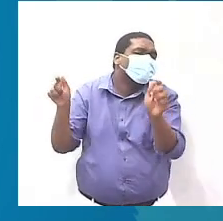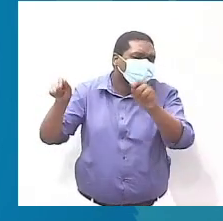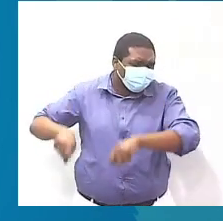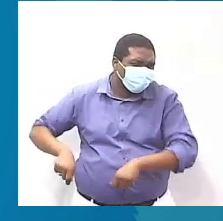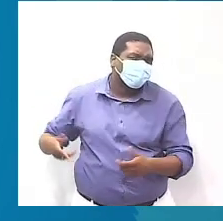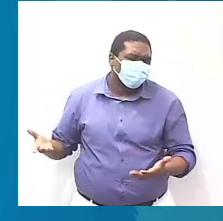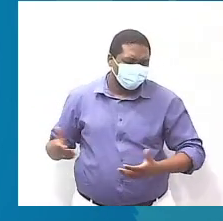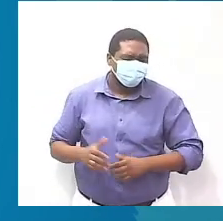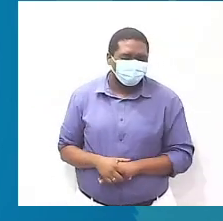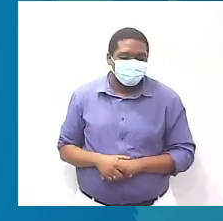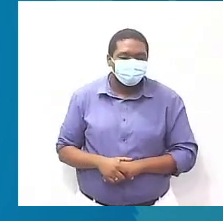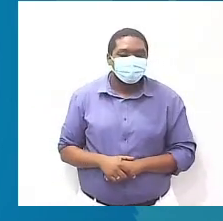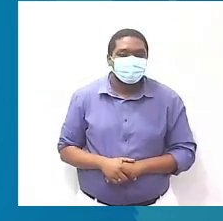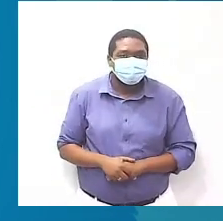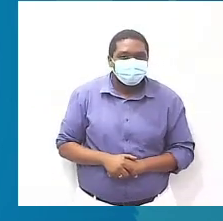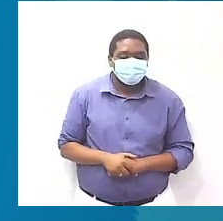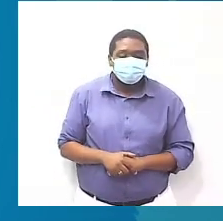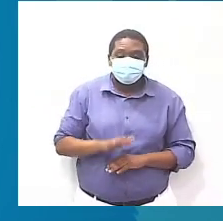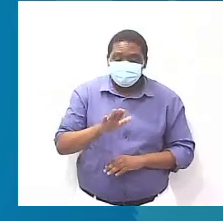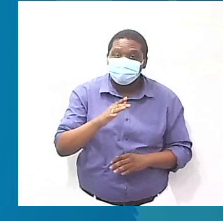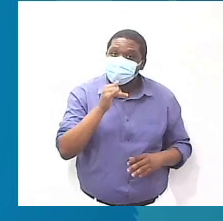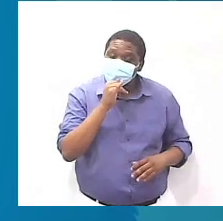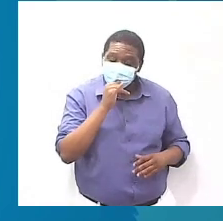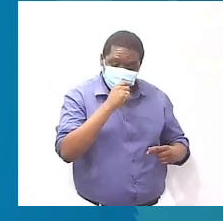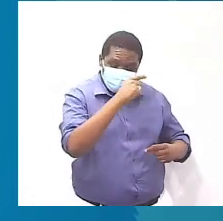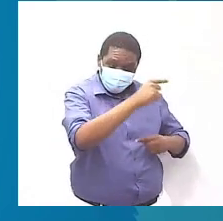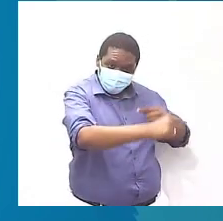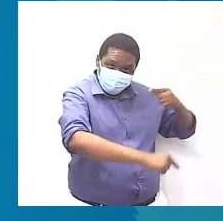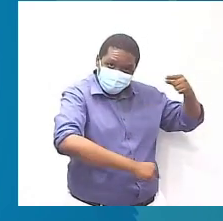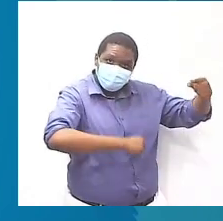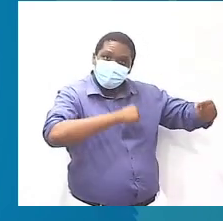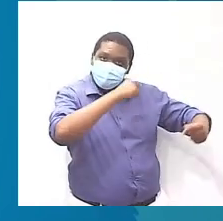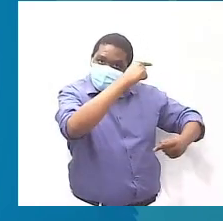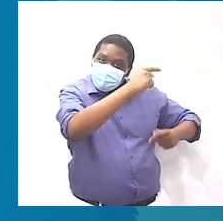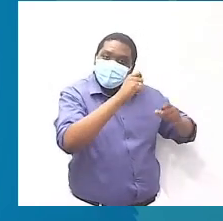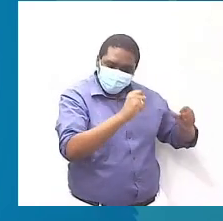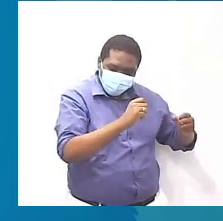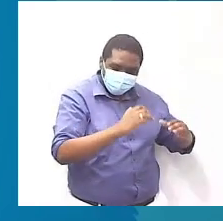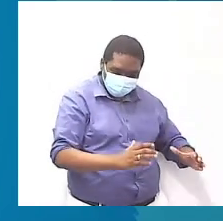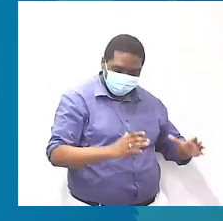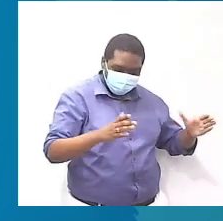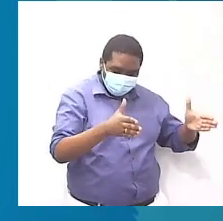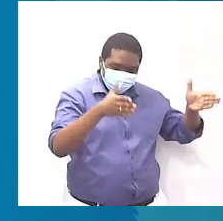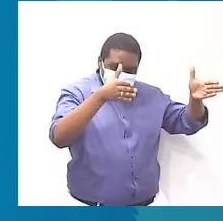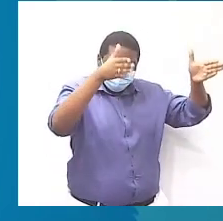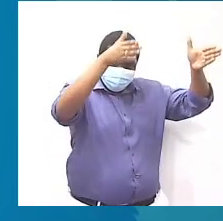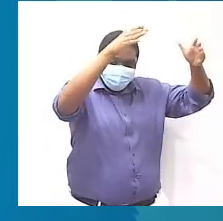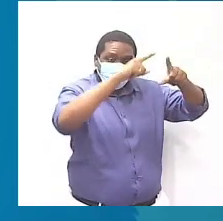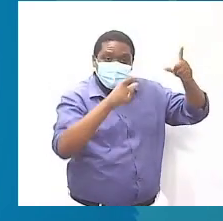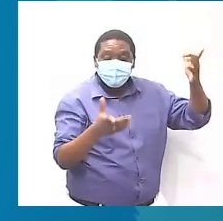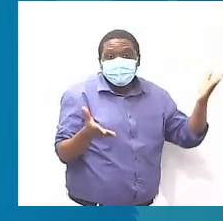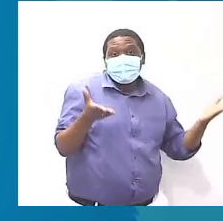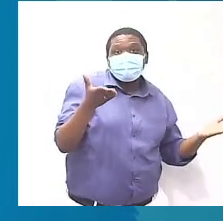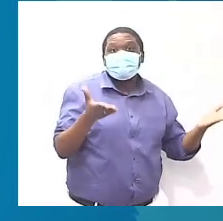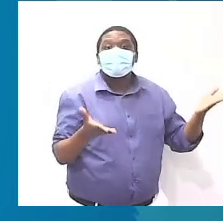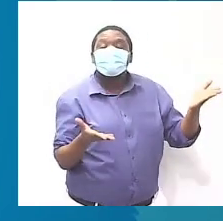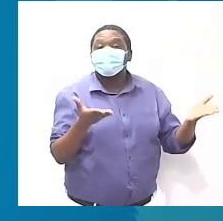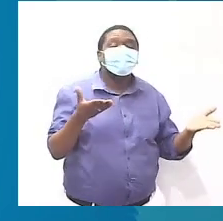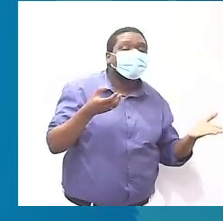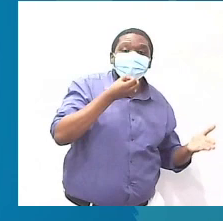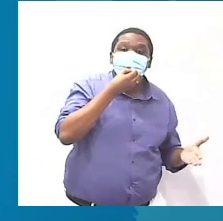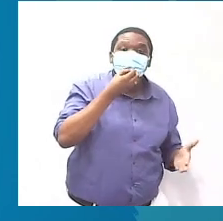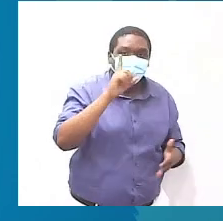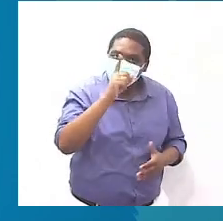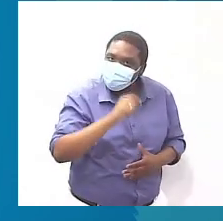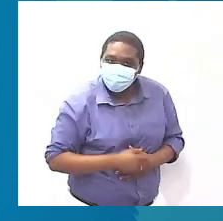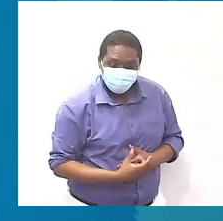ok? Nesse cilíndrico, posso botar um em cima do outro, mas o equilíbrio entre eles não é bom colocar